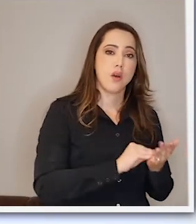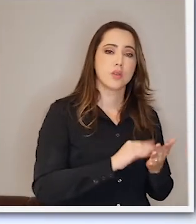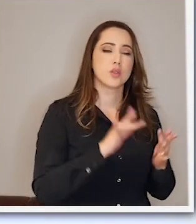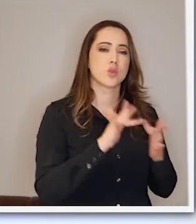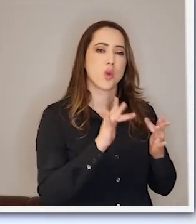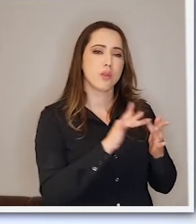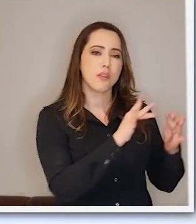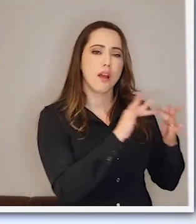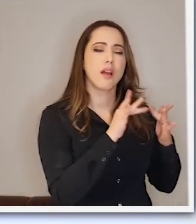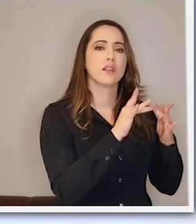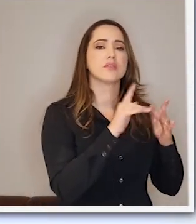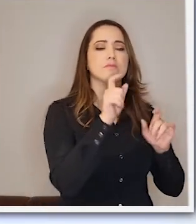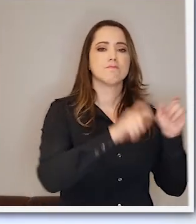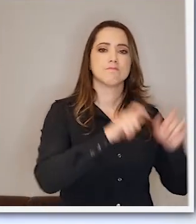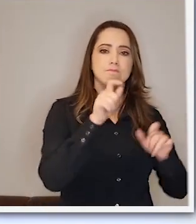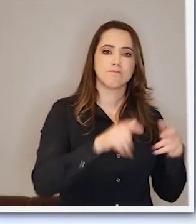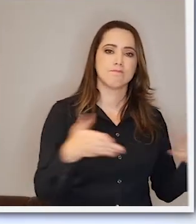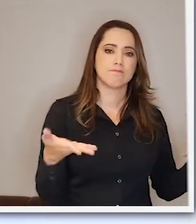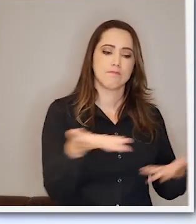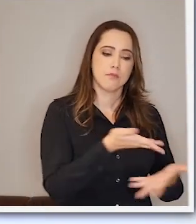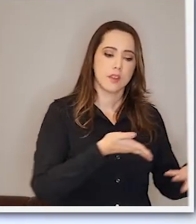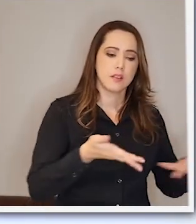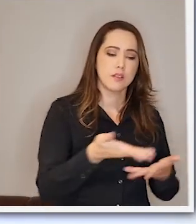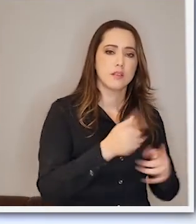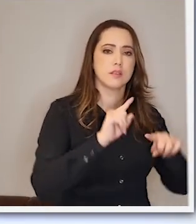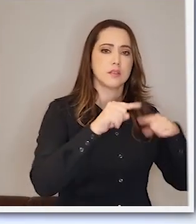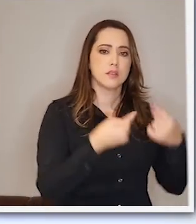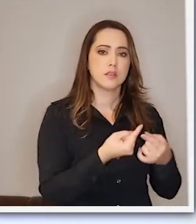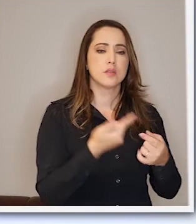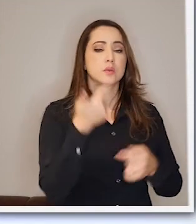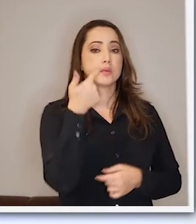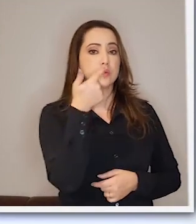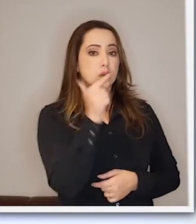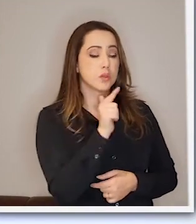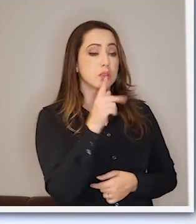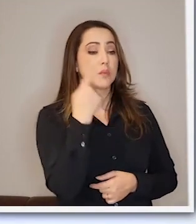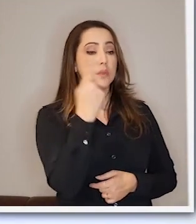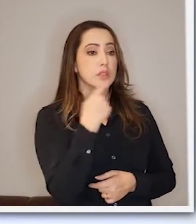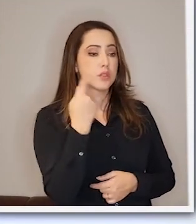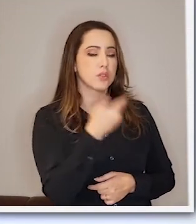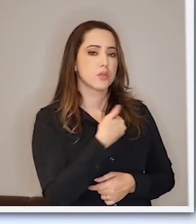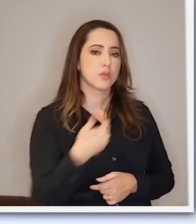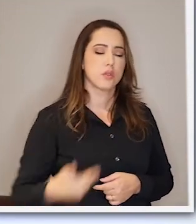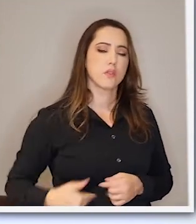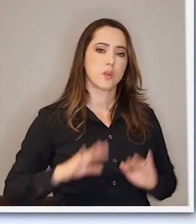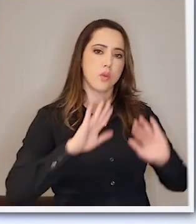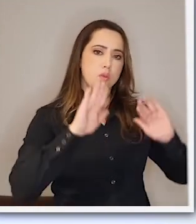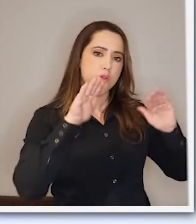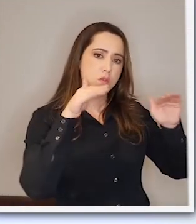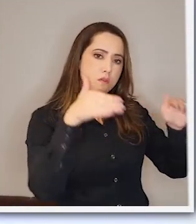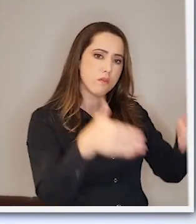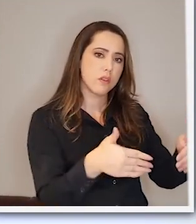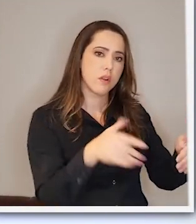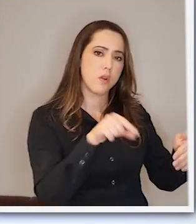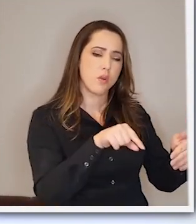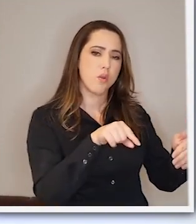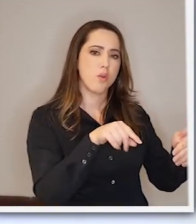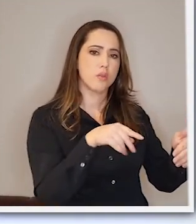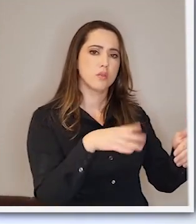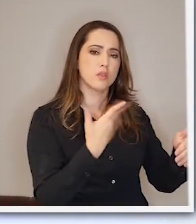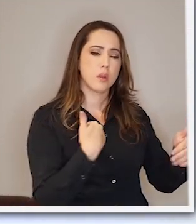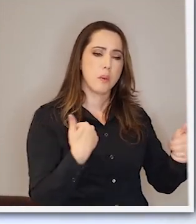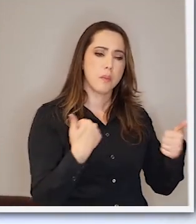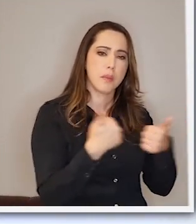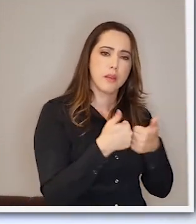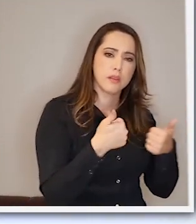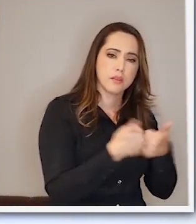pessoas com e sem deficiência. A discriminação é gerada por causa da falta de convivência entre pessoas com e sem deficiência. A partir do